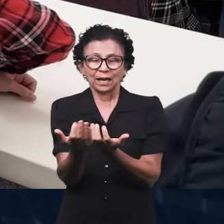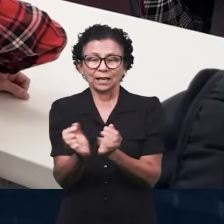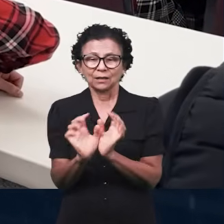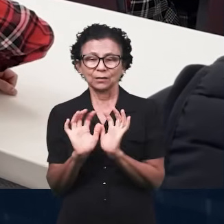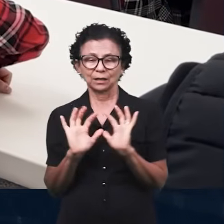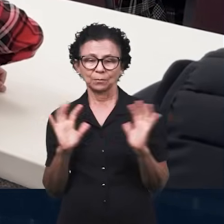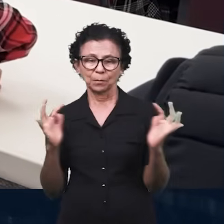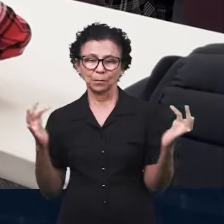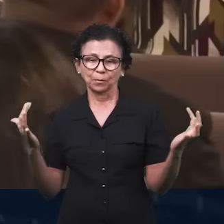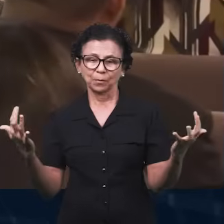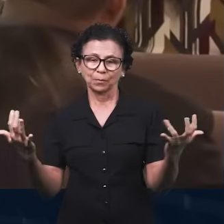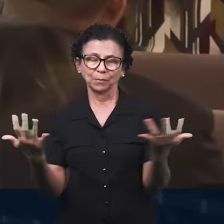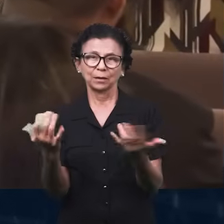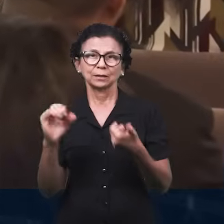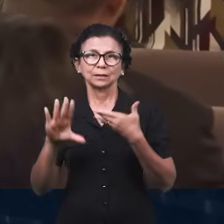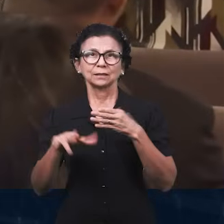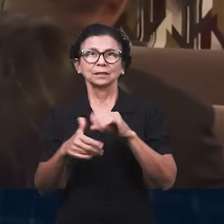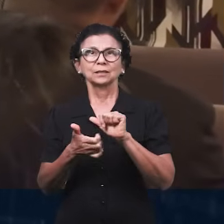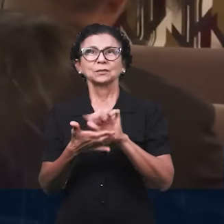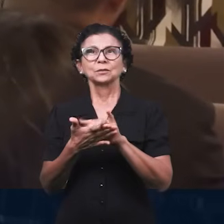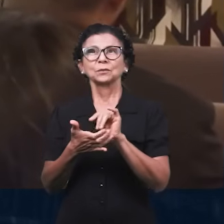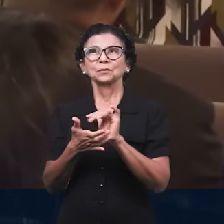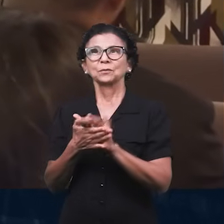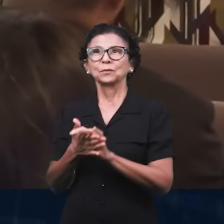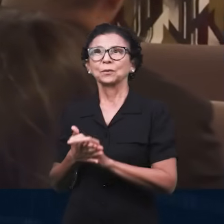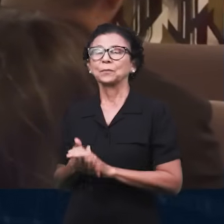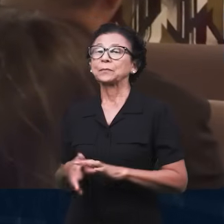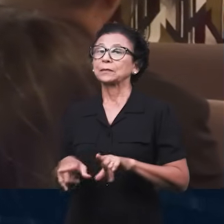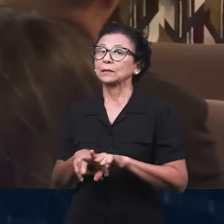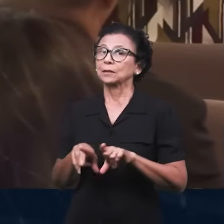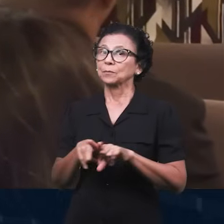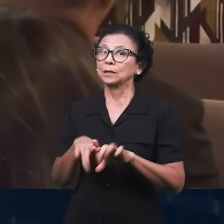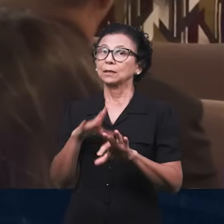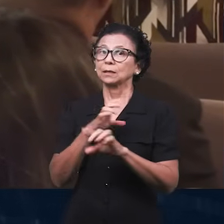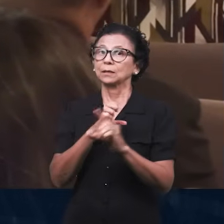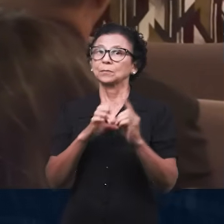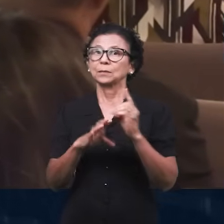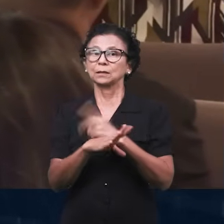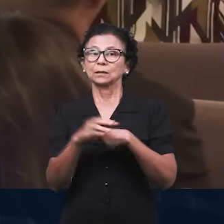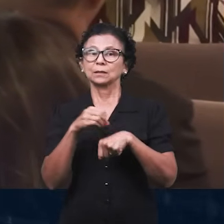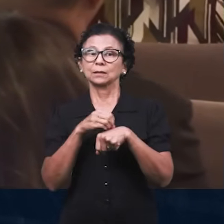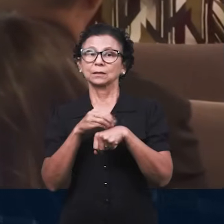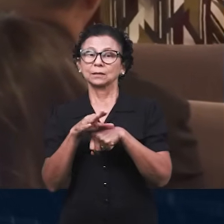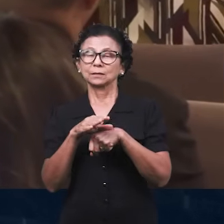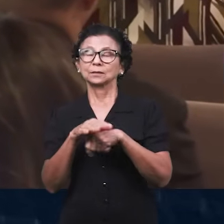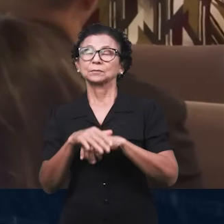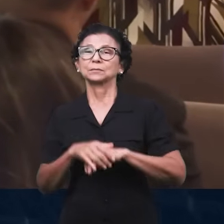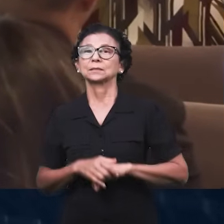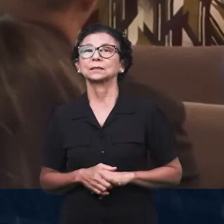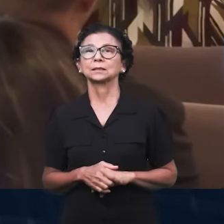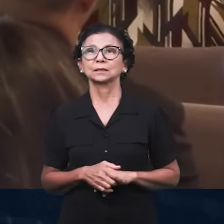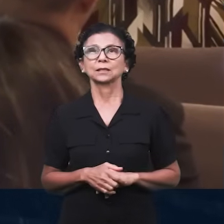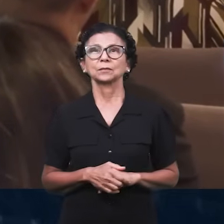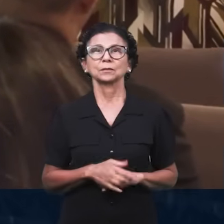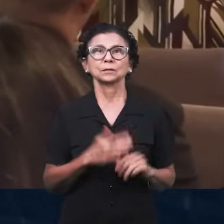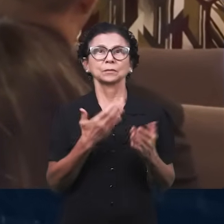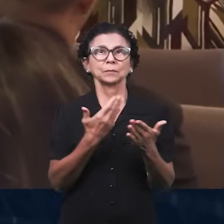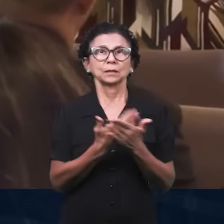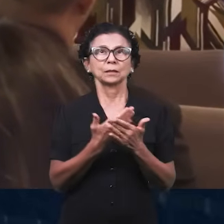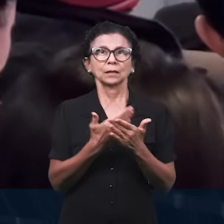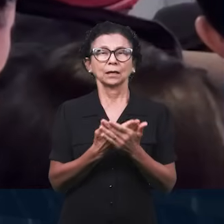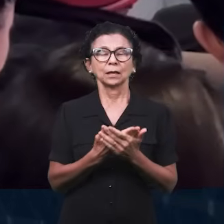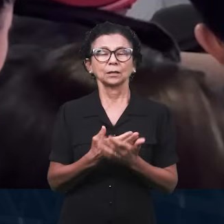Na manhã de domingo, os seminaristas acompanharam a transmissão da Escola Bíblica Dominical e uma última aula ministrada pelo